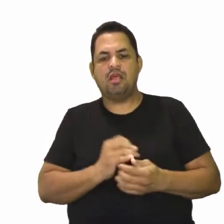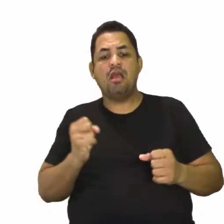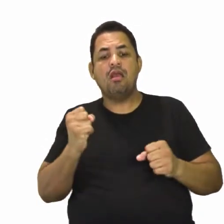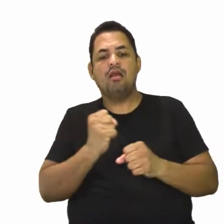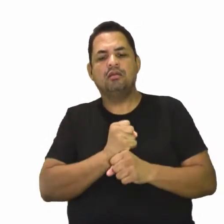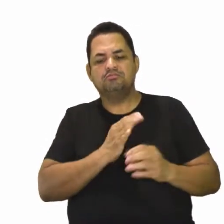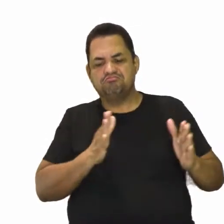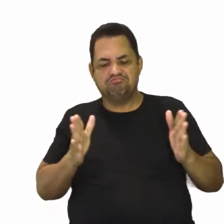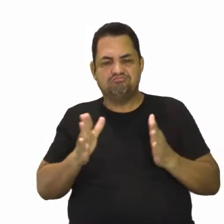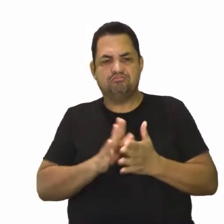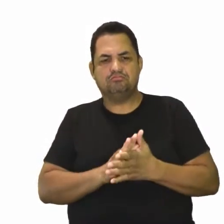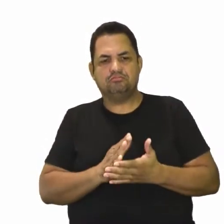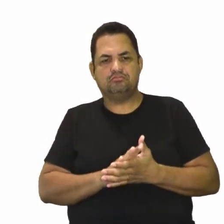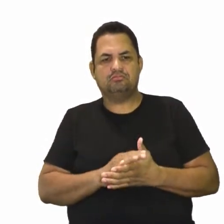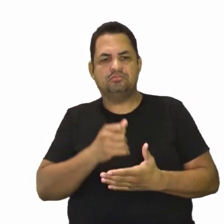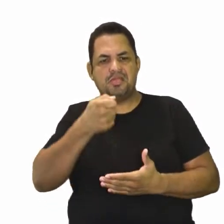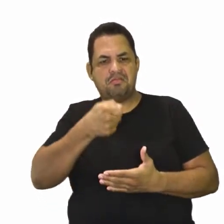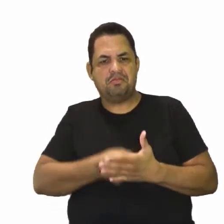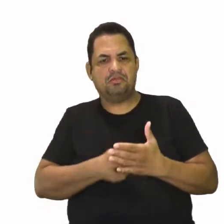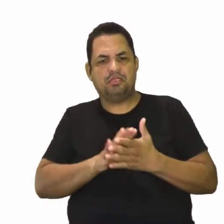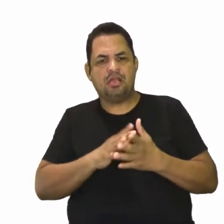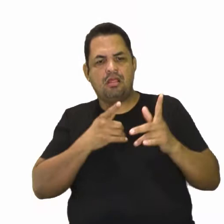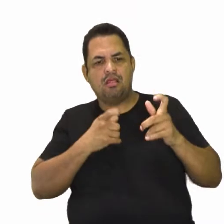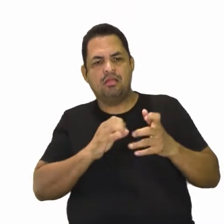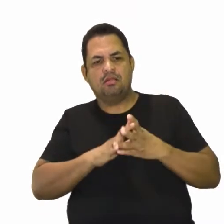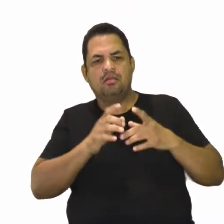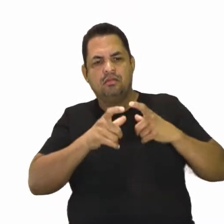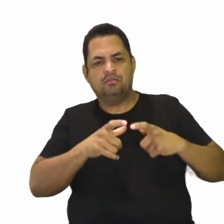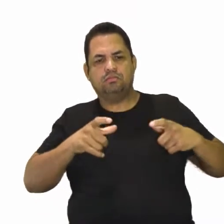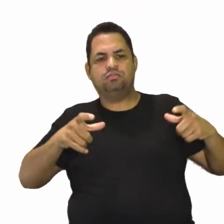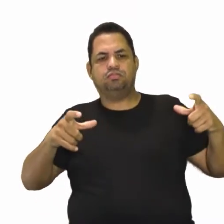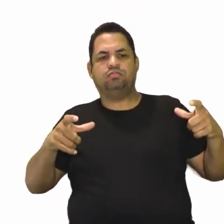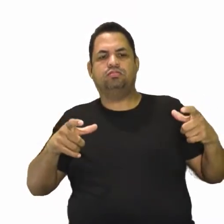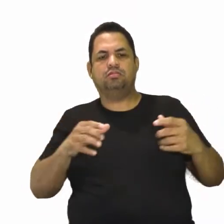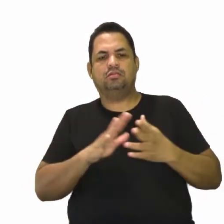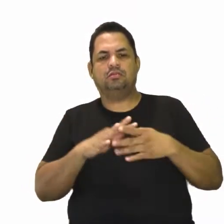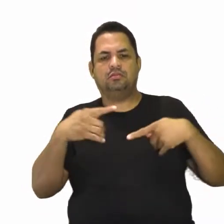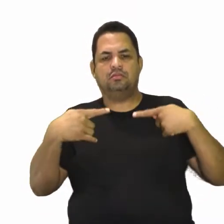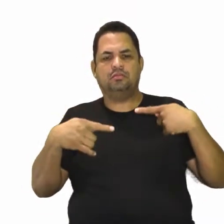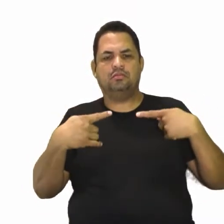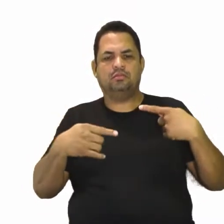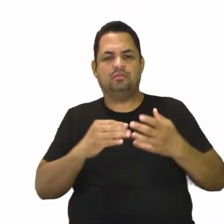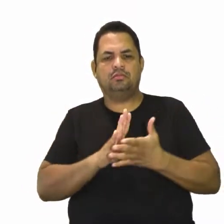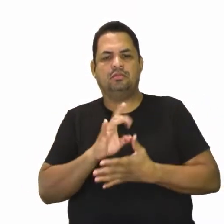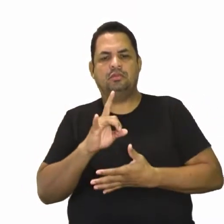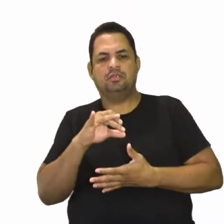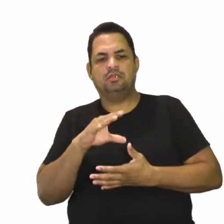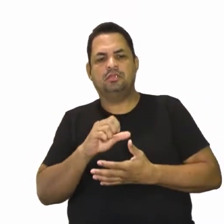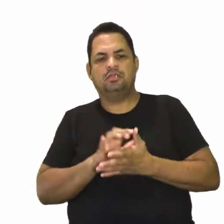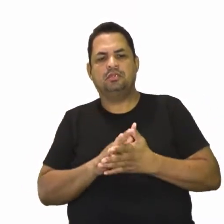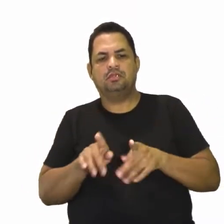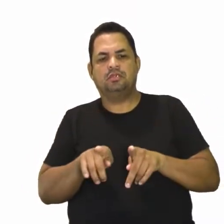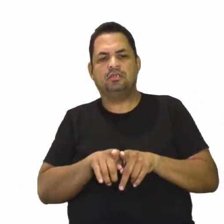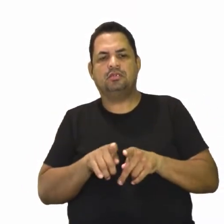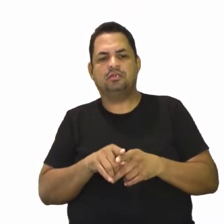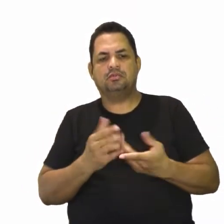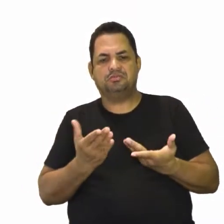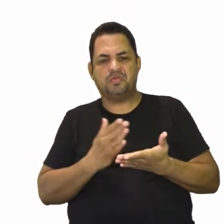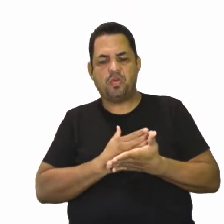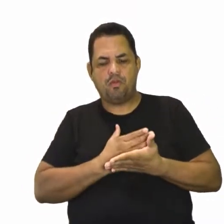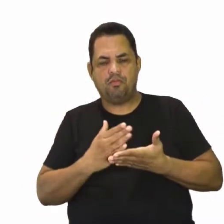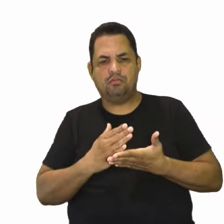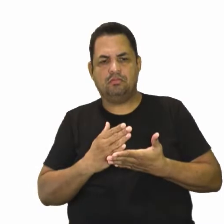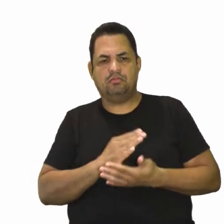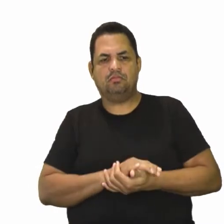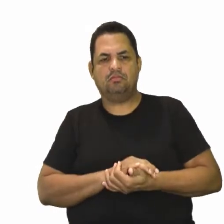Chumbo. A repressão, a luta armada, cresce. Política de censura é colocada em